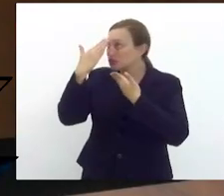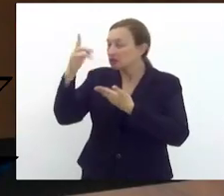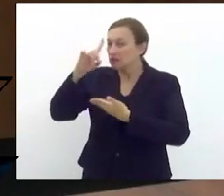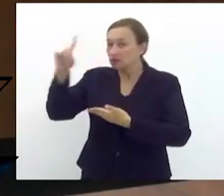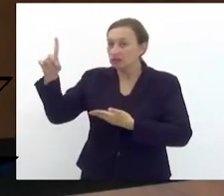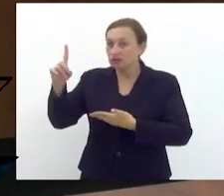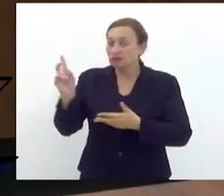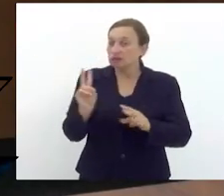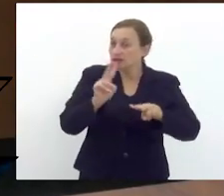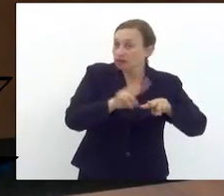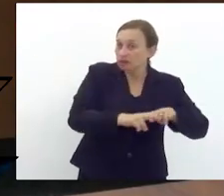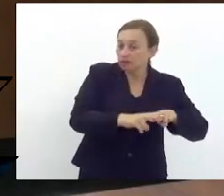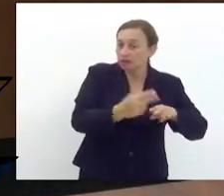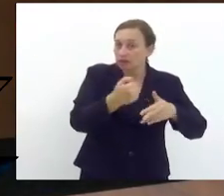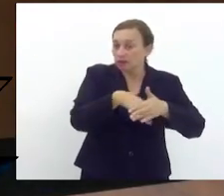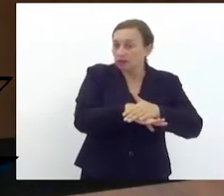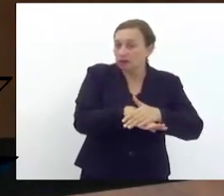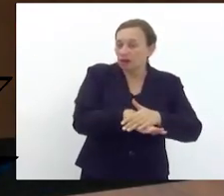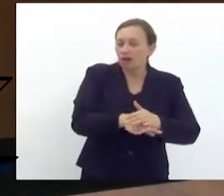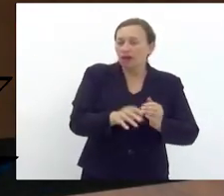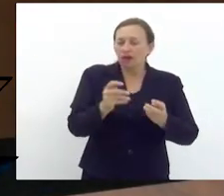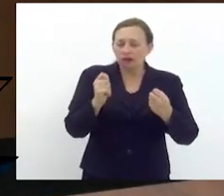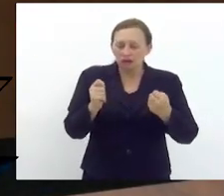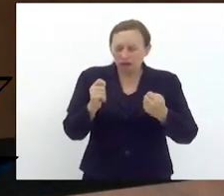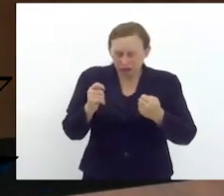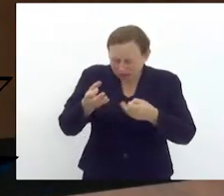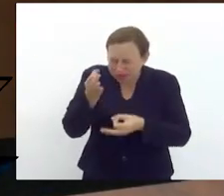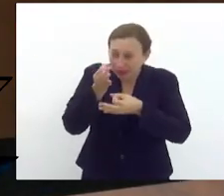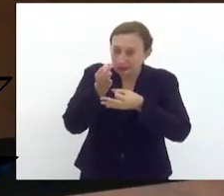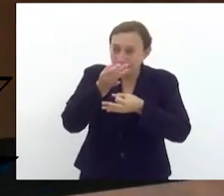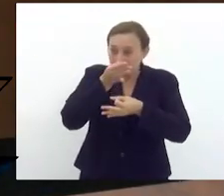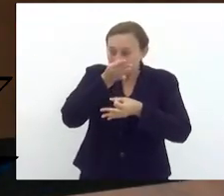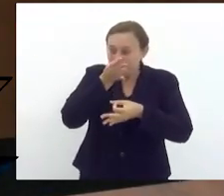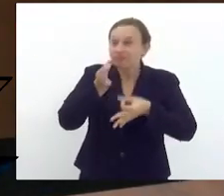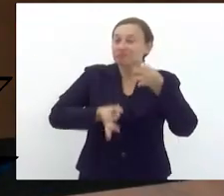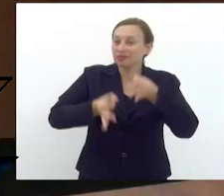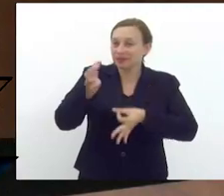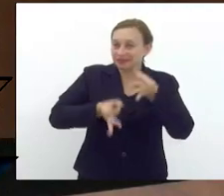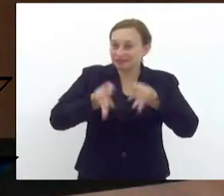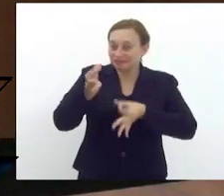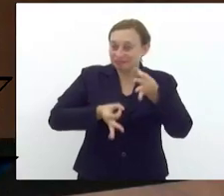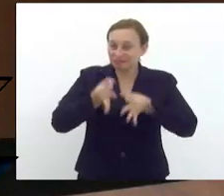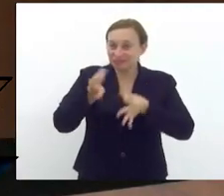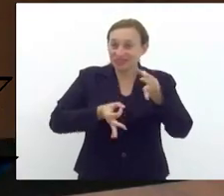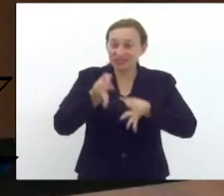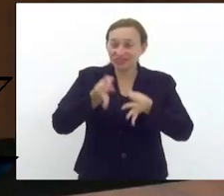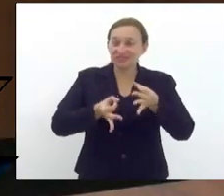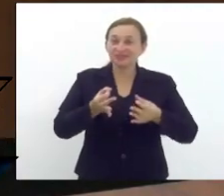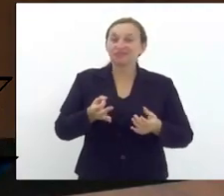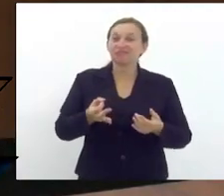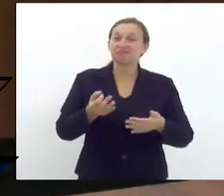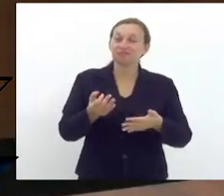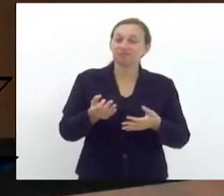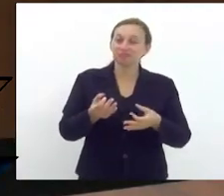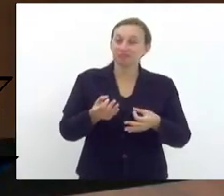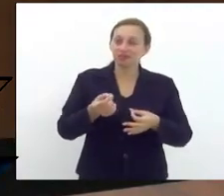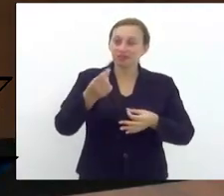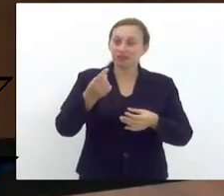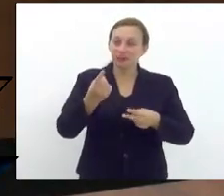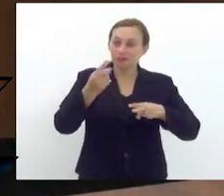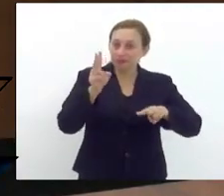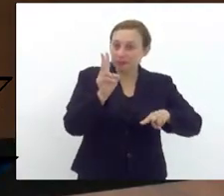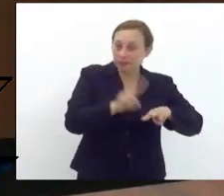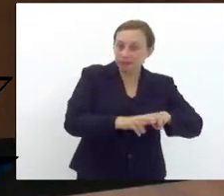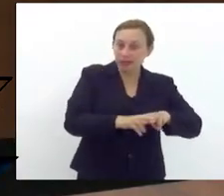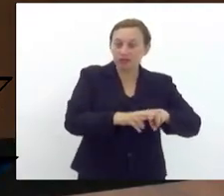muito bem guardado Espero que o judiciário faça parte dele deixa esse rapaz guardado por um bom tempo mostra que a nossa polícia